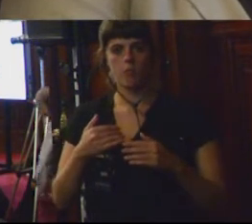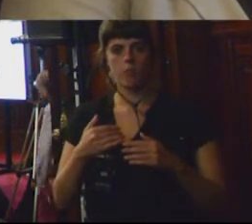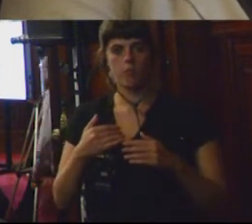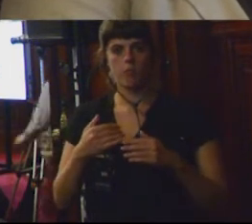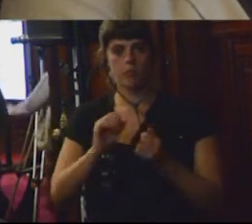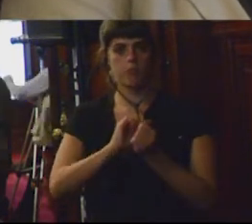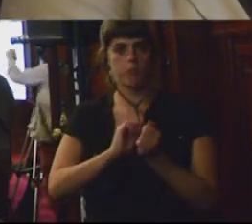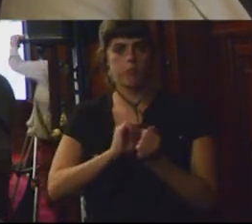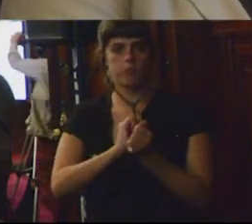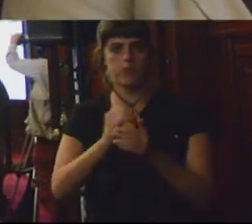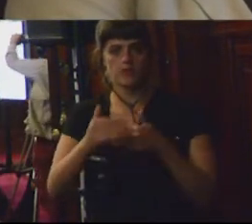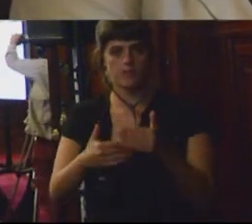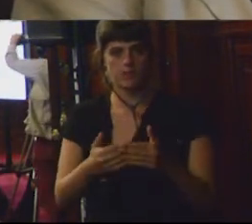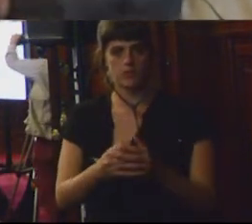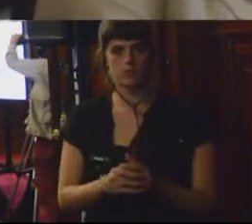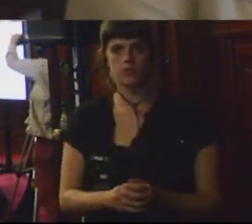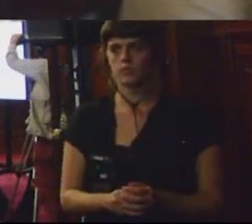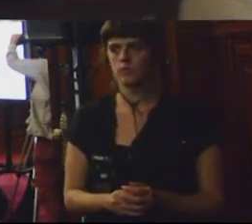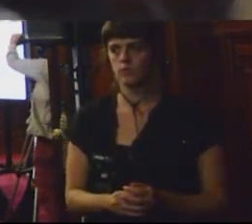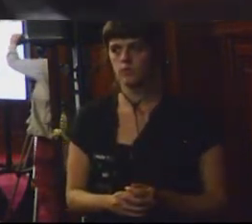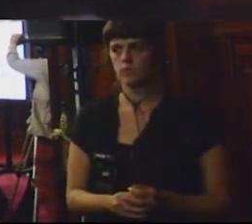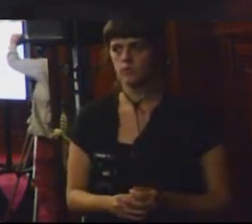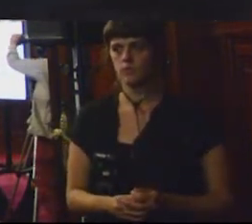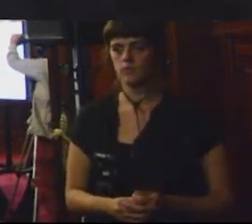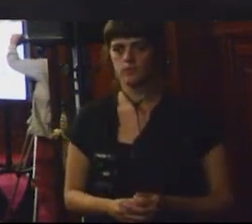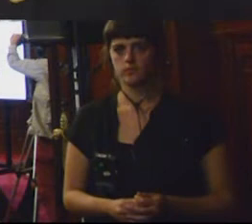do prato da UGT. Eu não entendo.